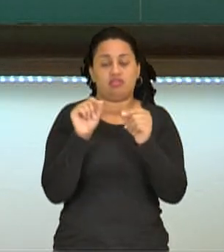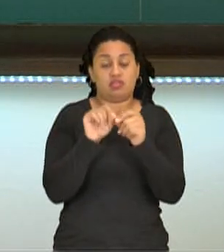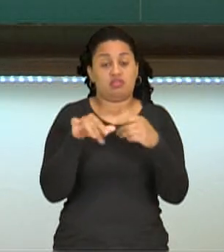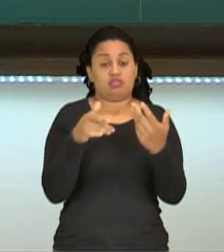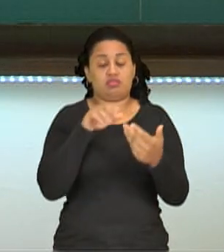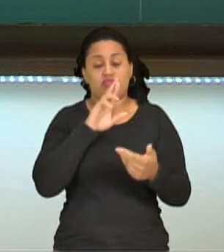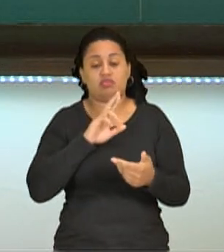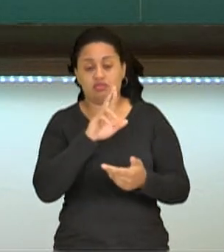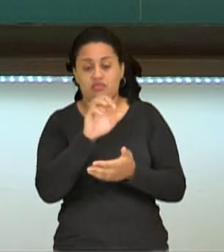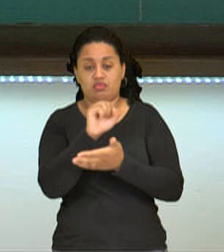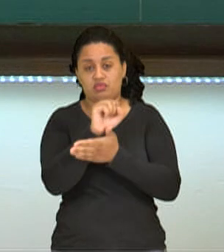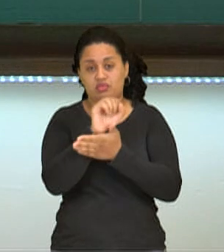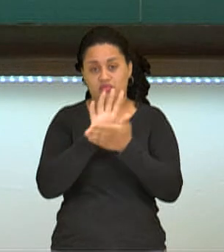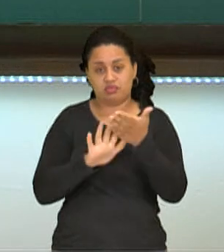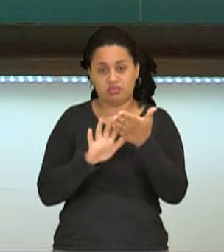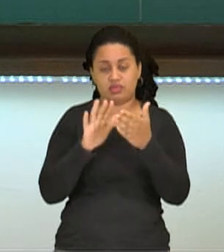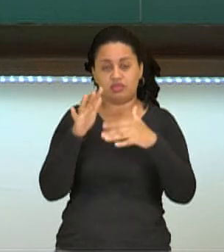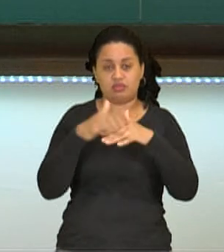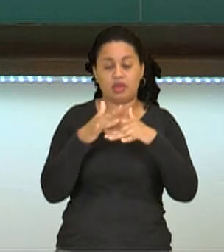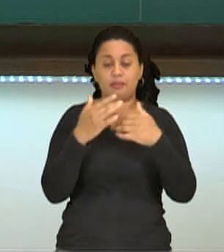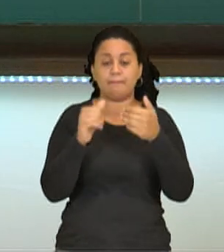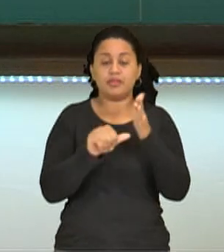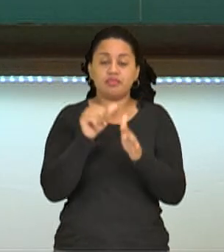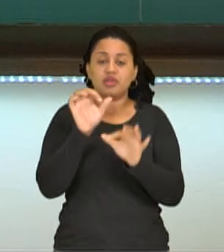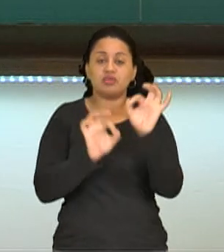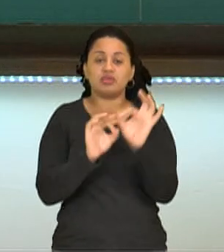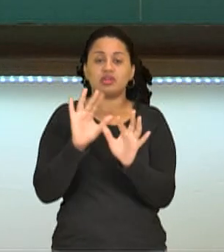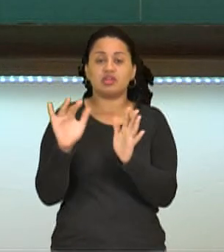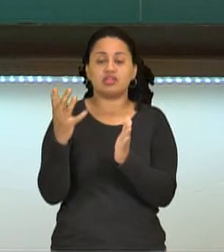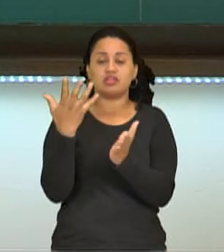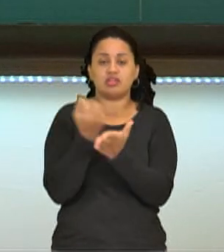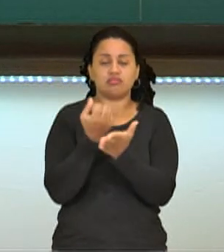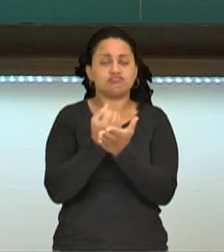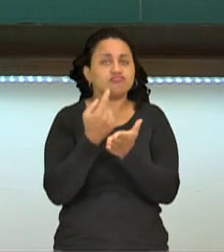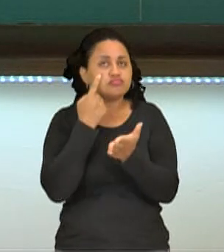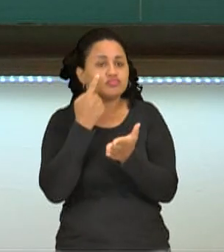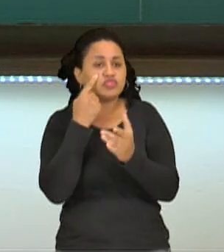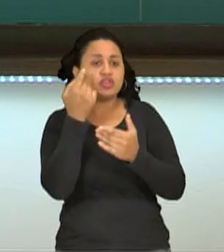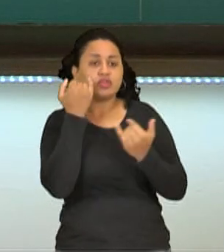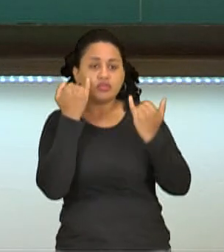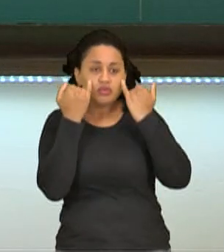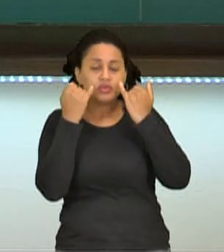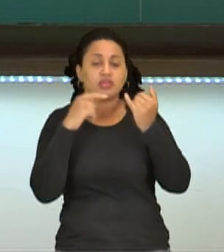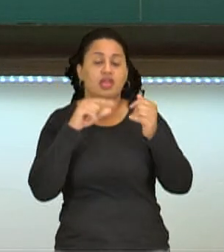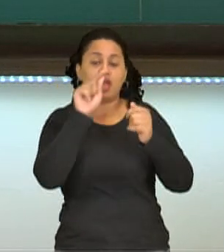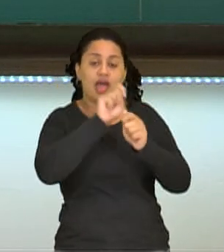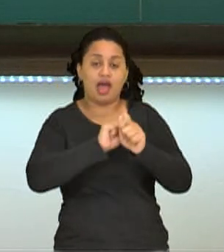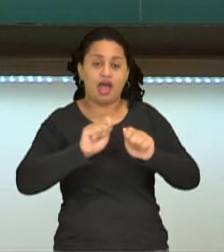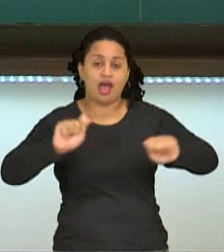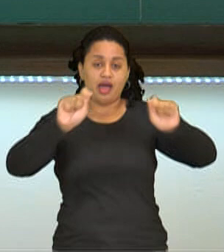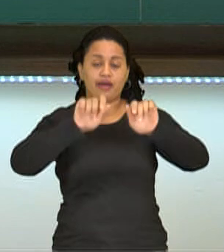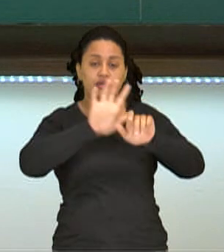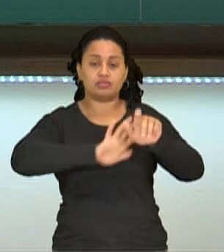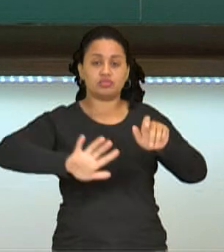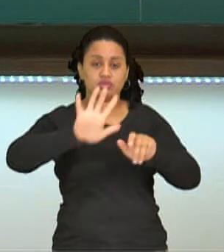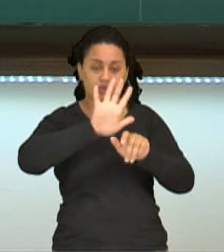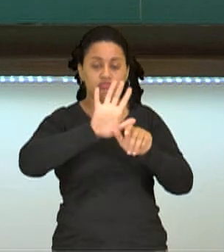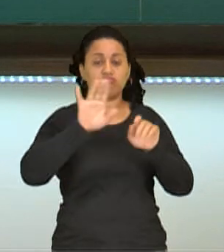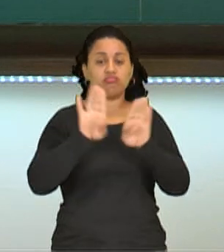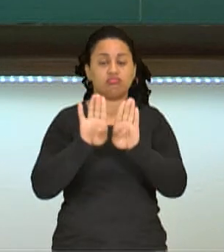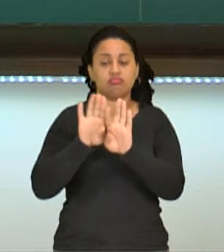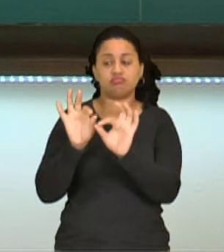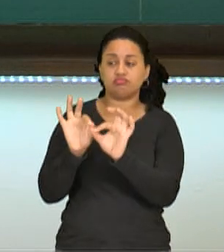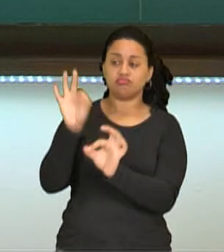um problema de matemática. Primeiro, organizar os dados. Então, a gente vê ali que nós temos a área total, né? E temos a altura.